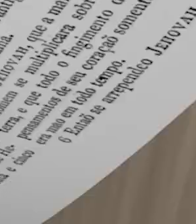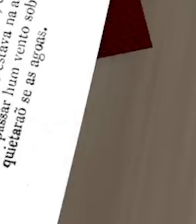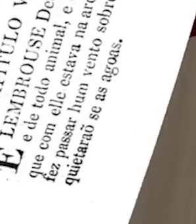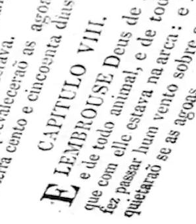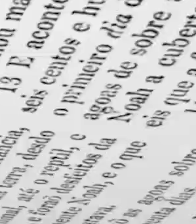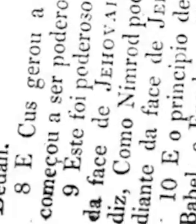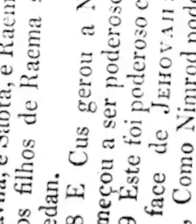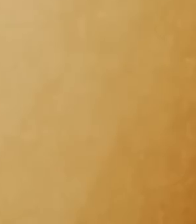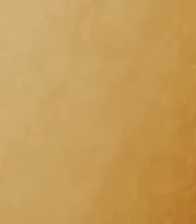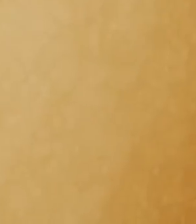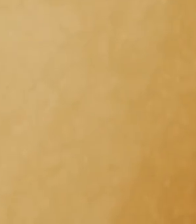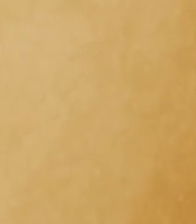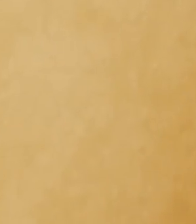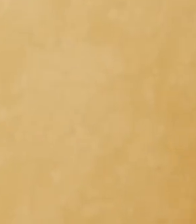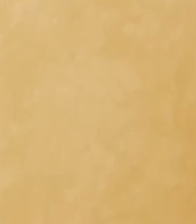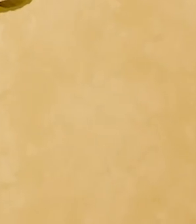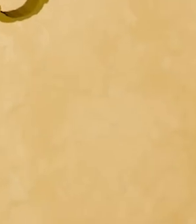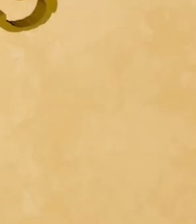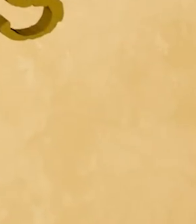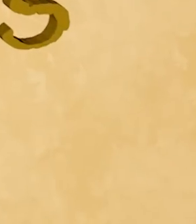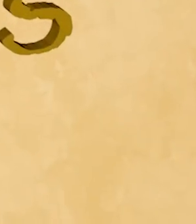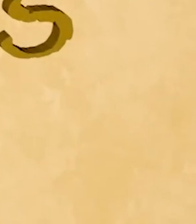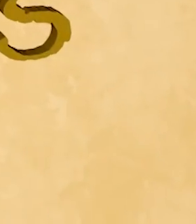TV Web Manaim apresenta